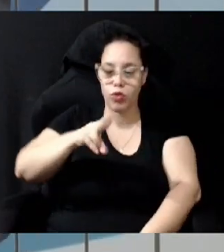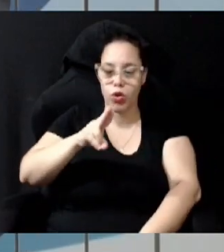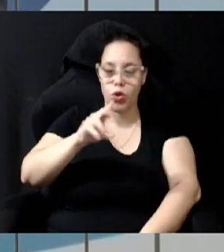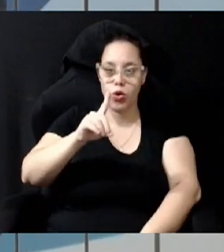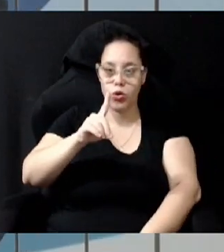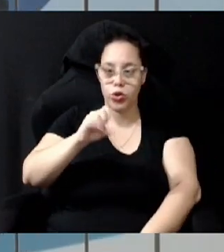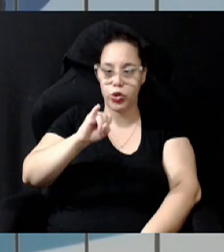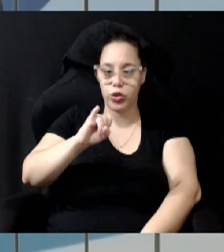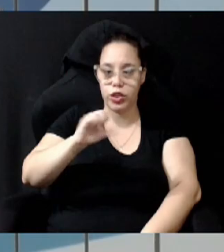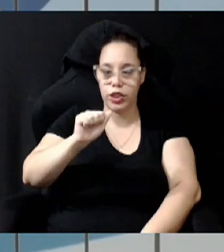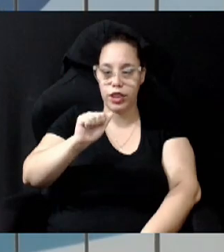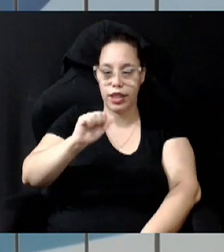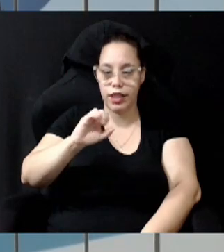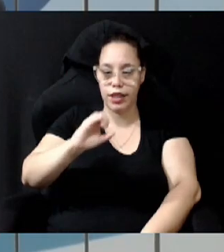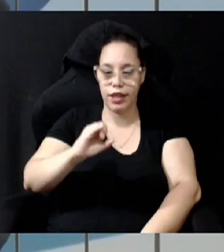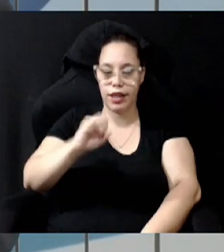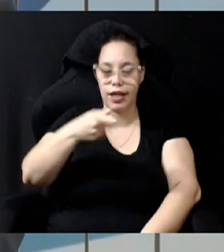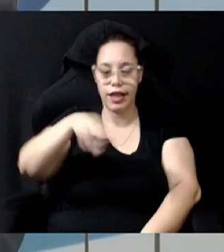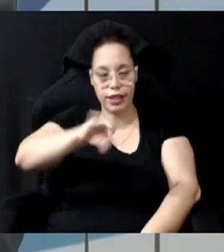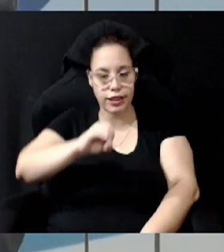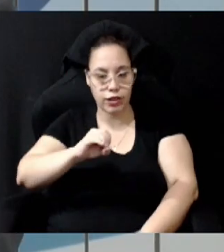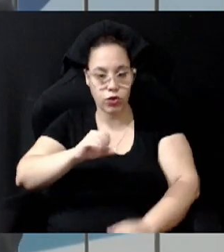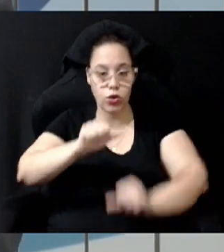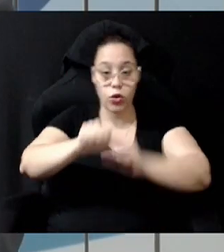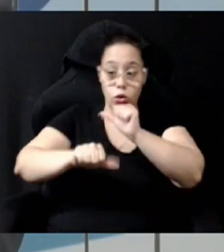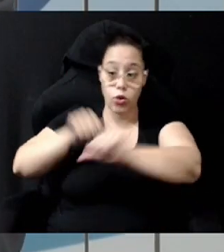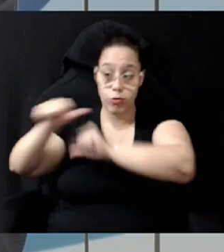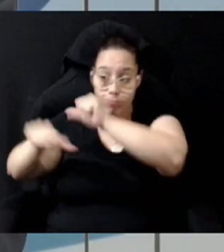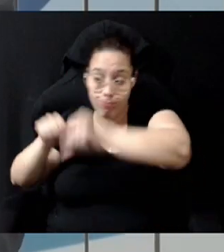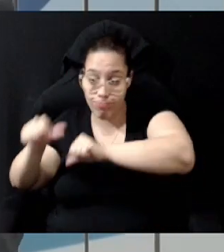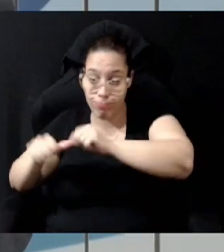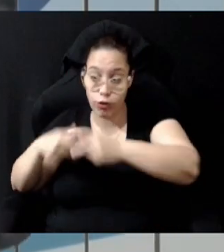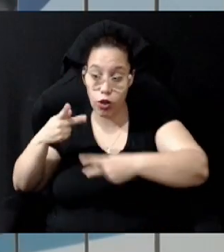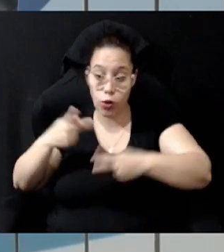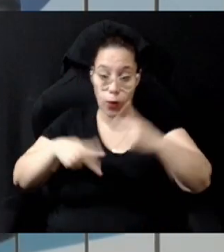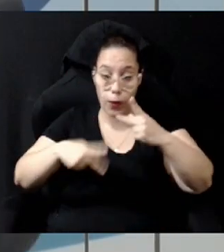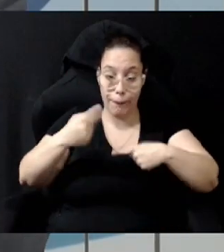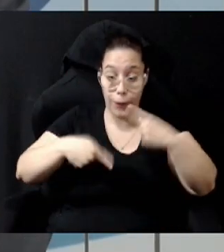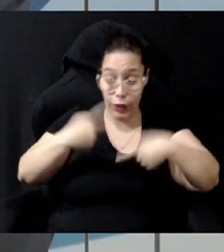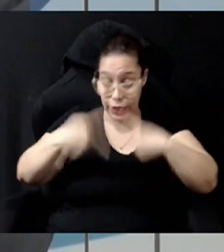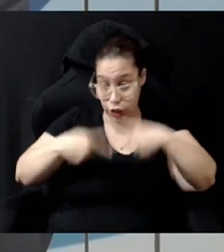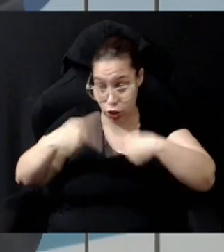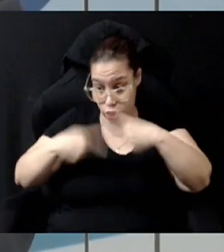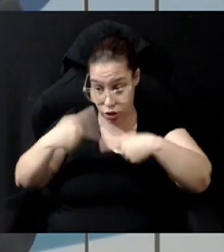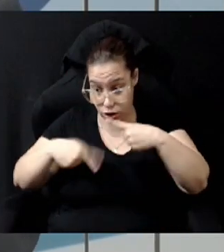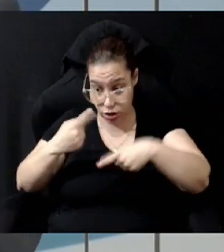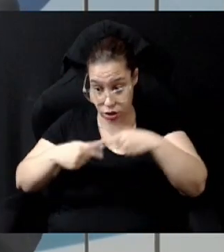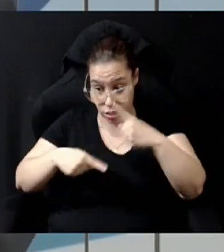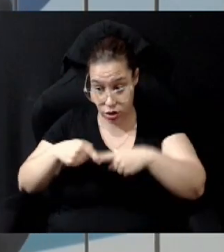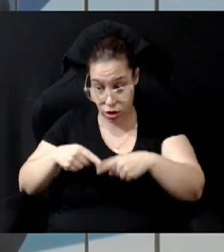transferência de questões políticas para o judiciário,